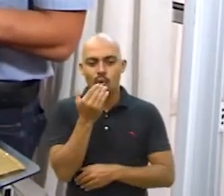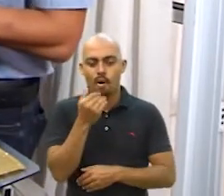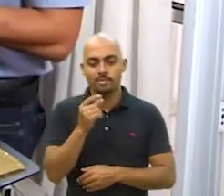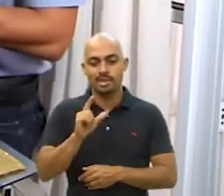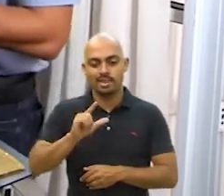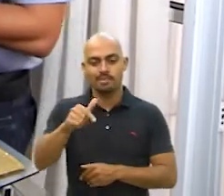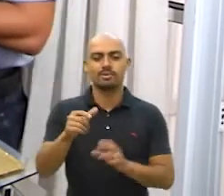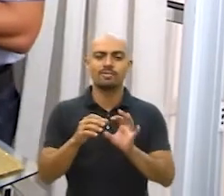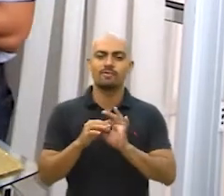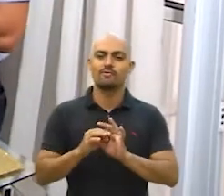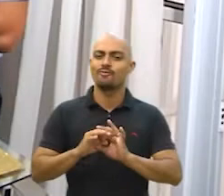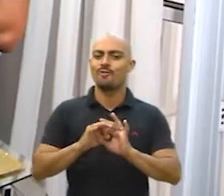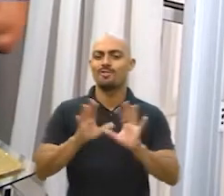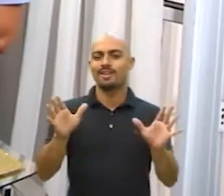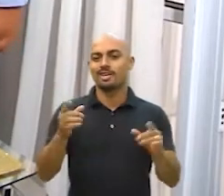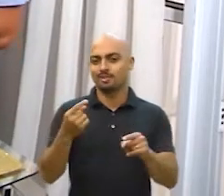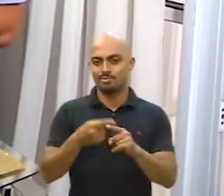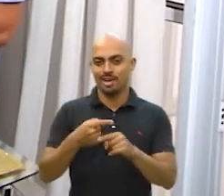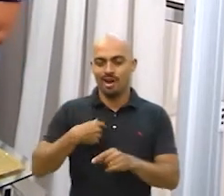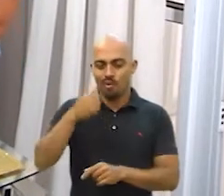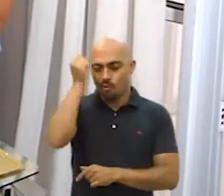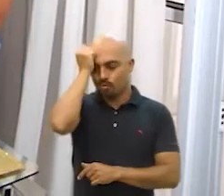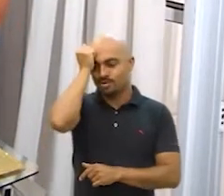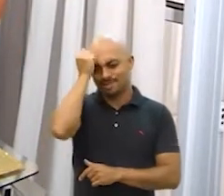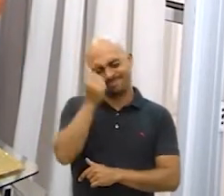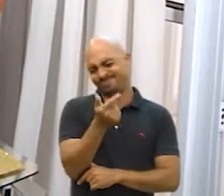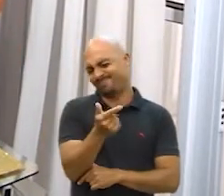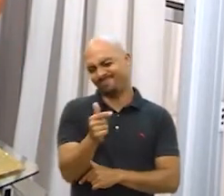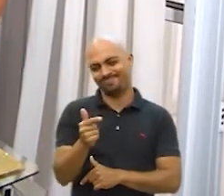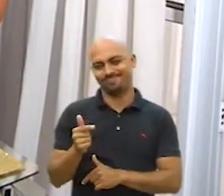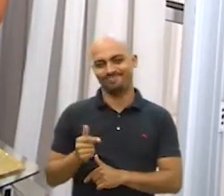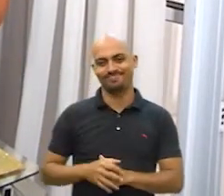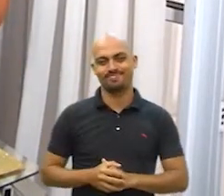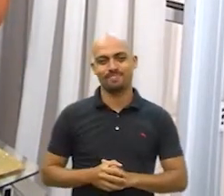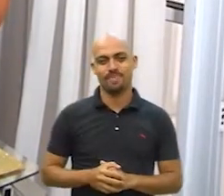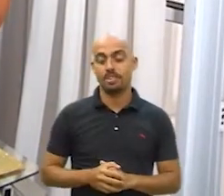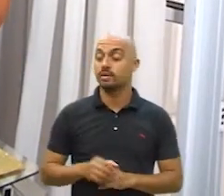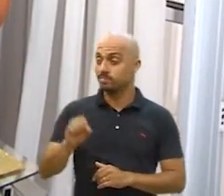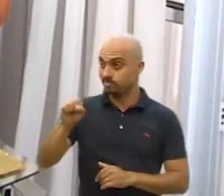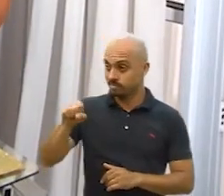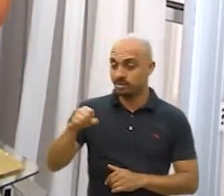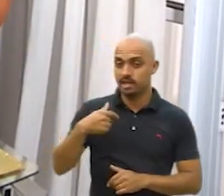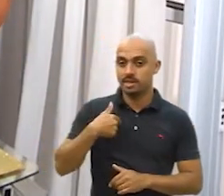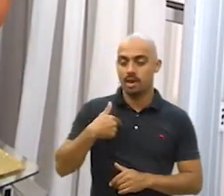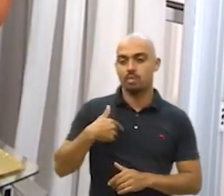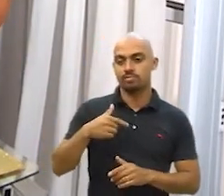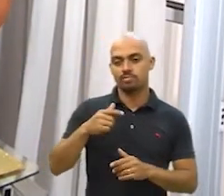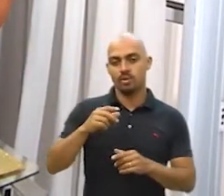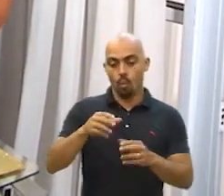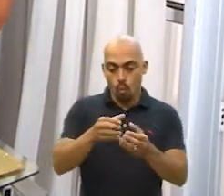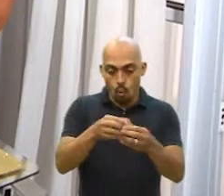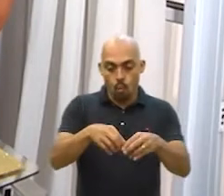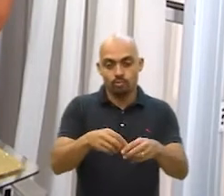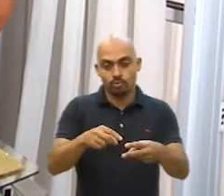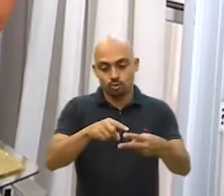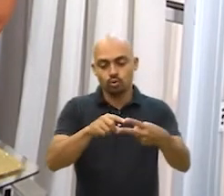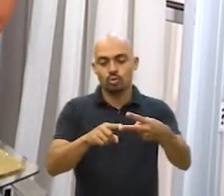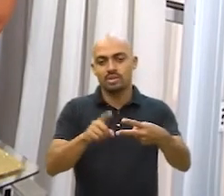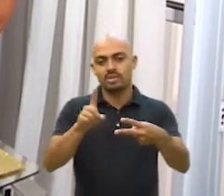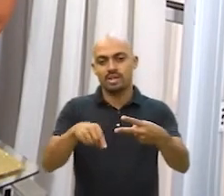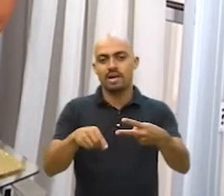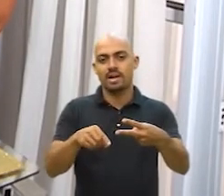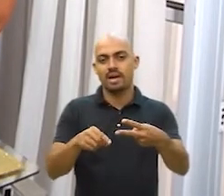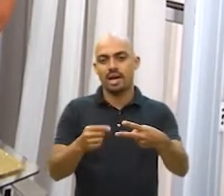que não vai ter culpa depois, né? Isso. Na verdade, como essa, a gente fez uma porção de dois ovos, então ela é uma